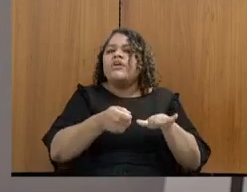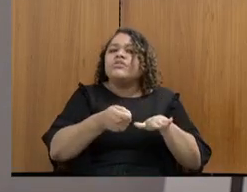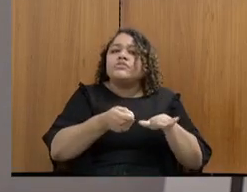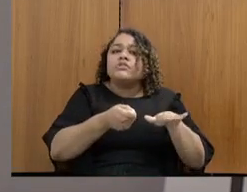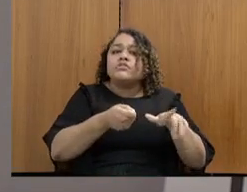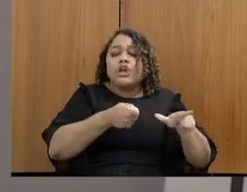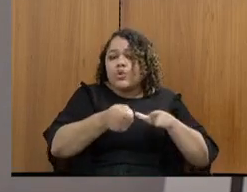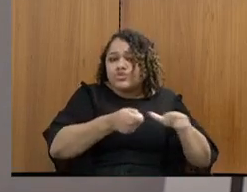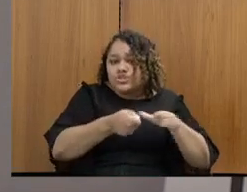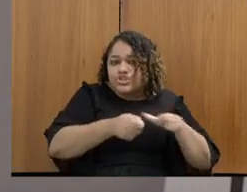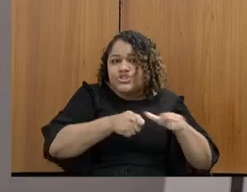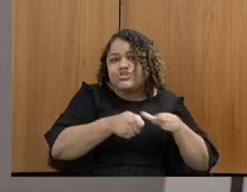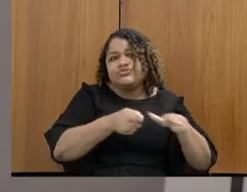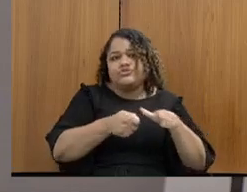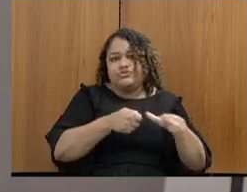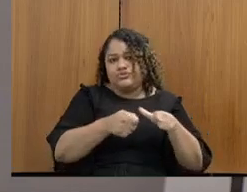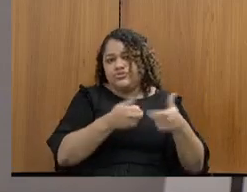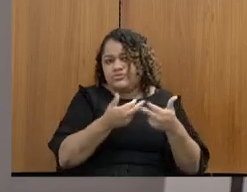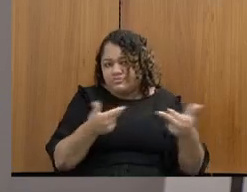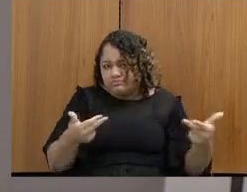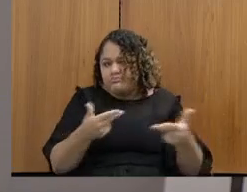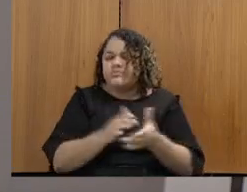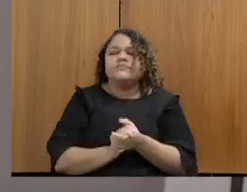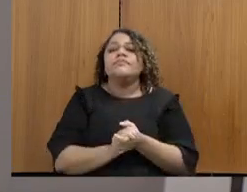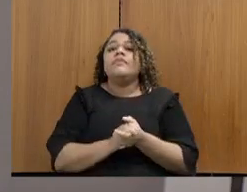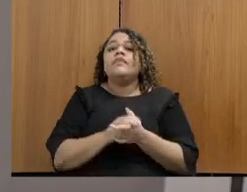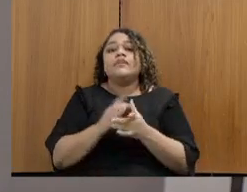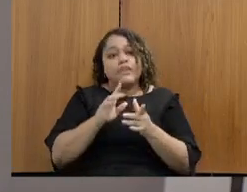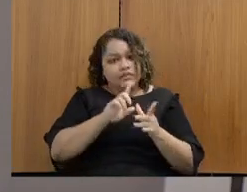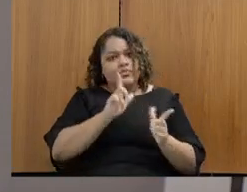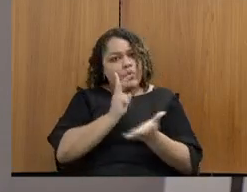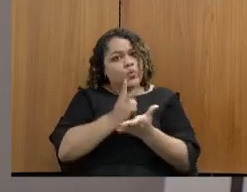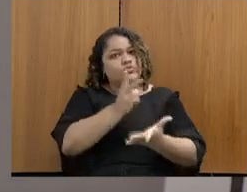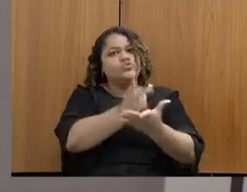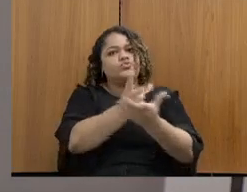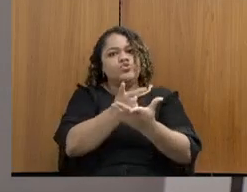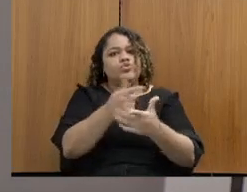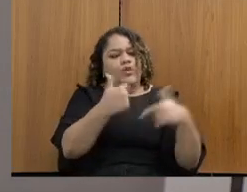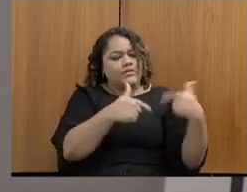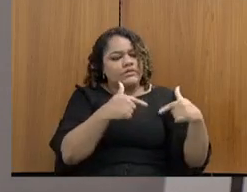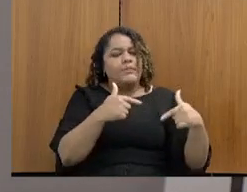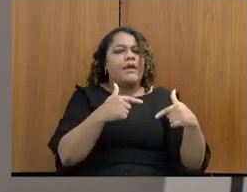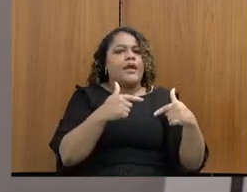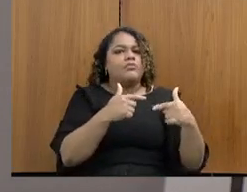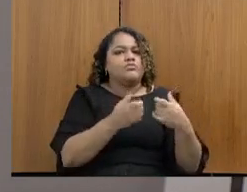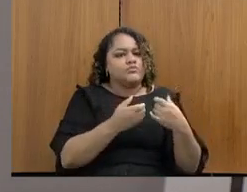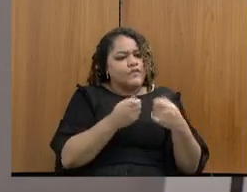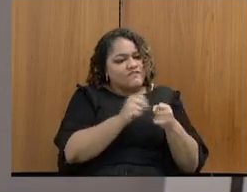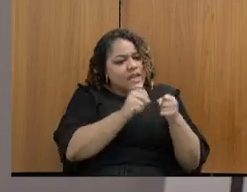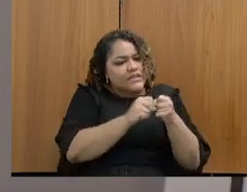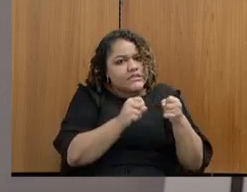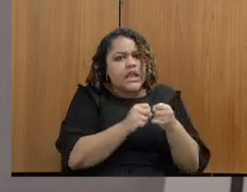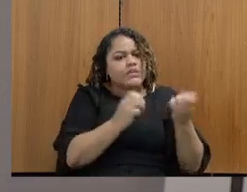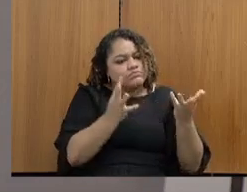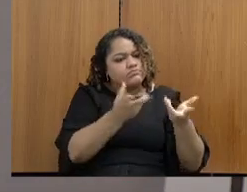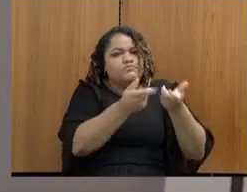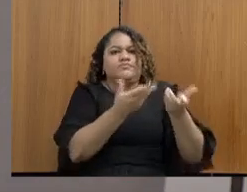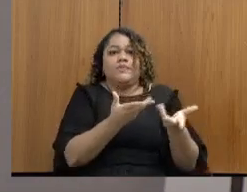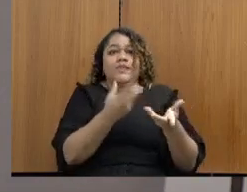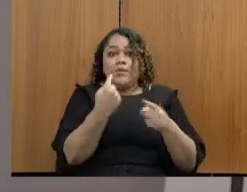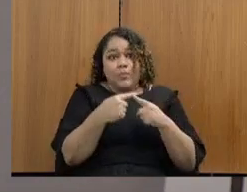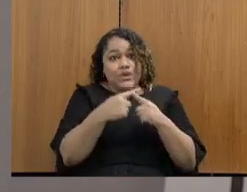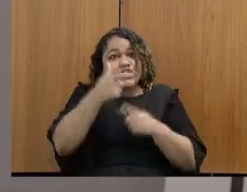e com as entregas de qualidade que sempre fizemos né porque o repulto que a nossa Polícia Civil é a melhor Polícia Civil do país